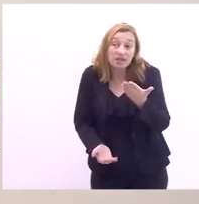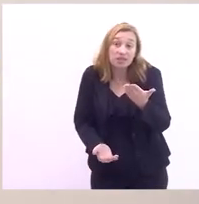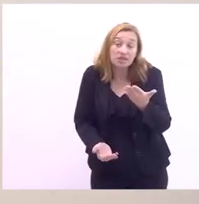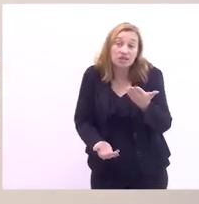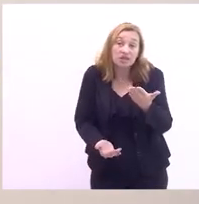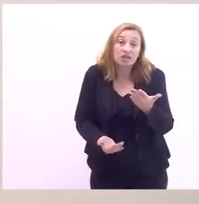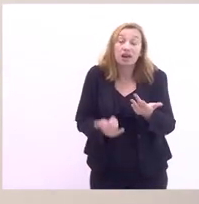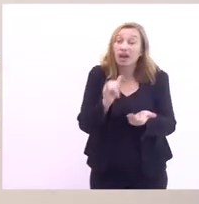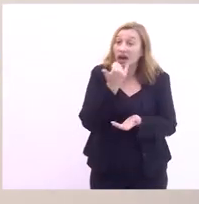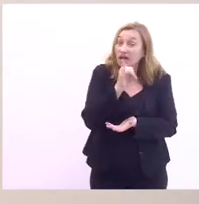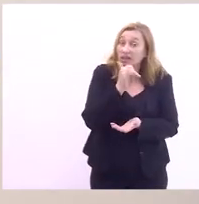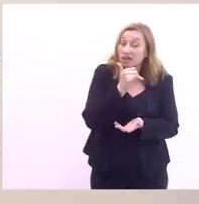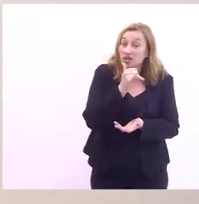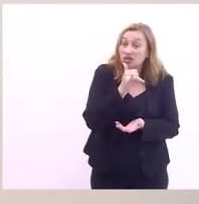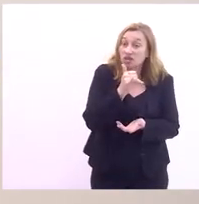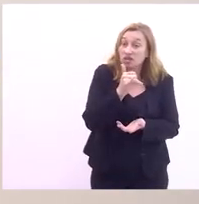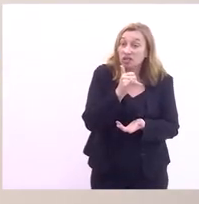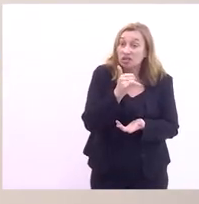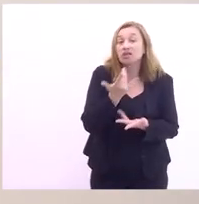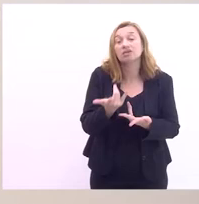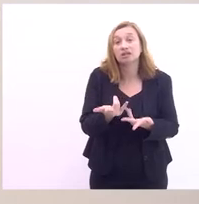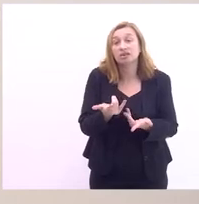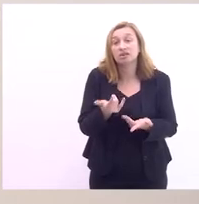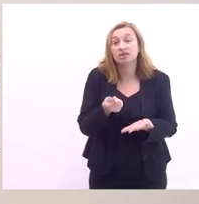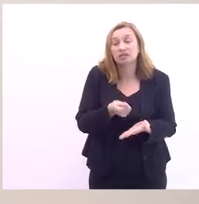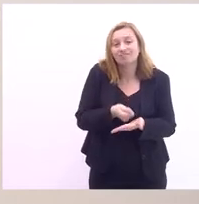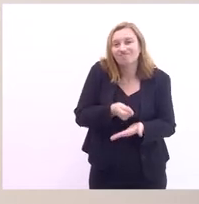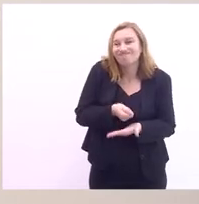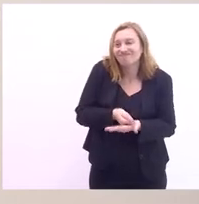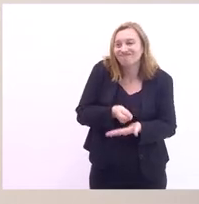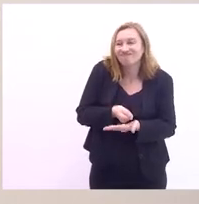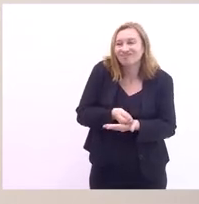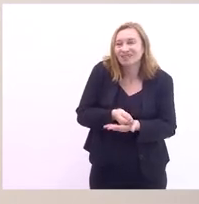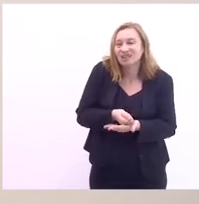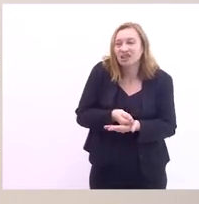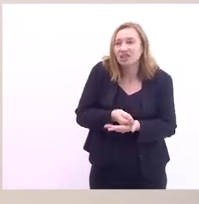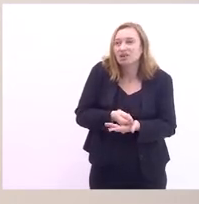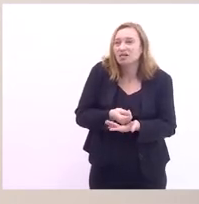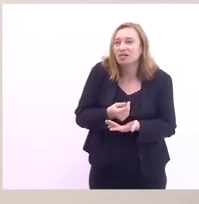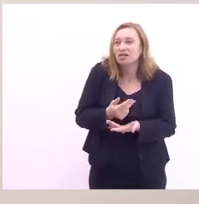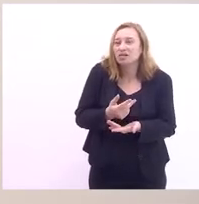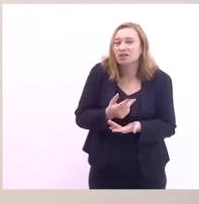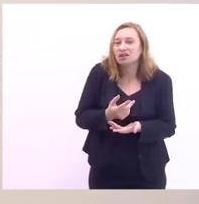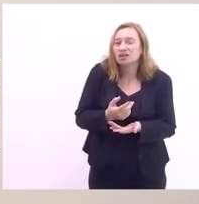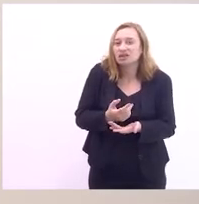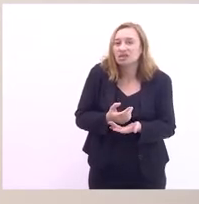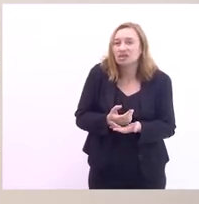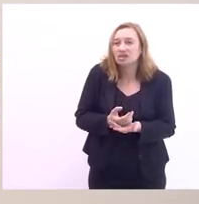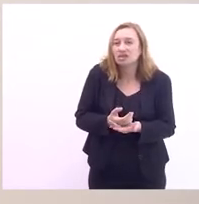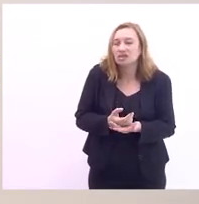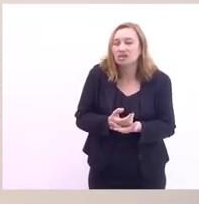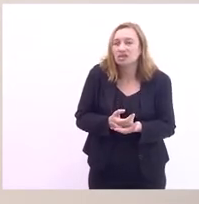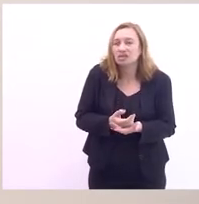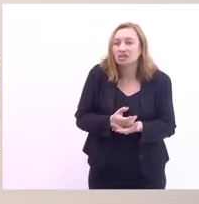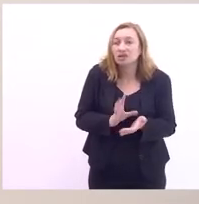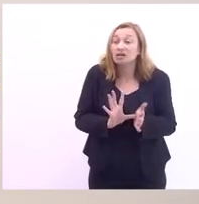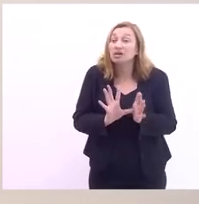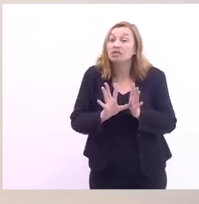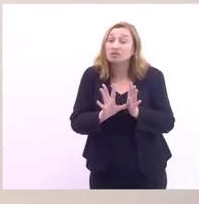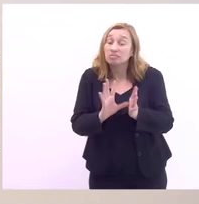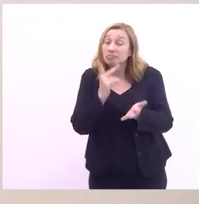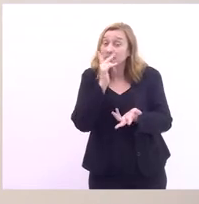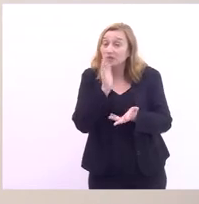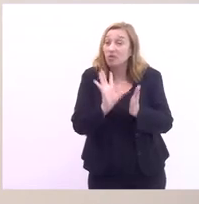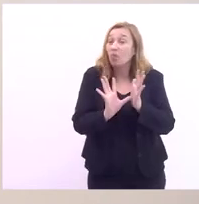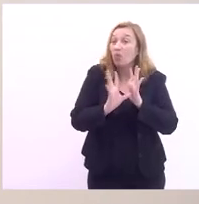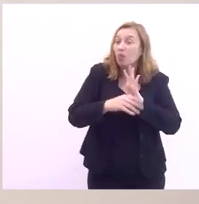de energia e você acaba sendo a sensação de que você é lesado, doutor Geraldo, lesado,